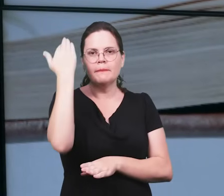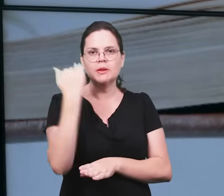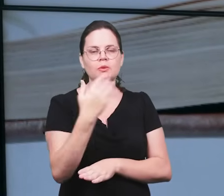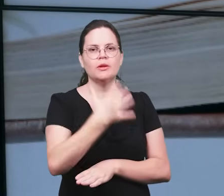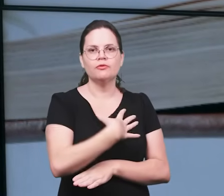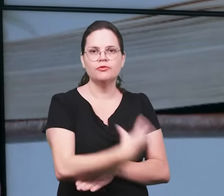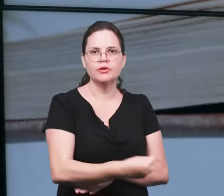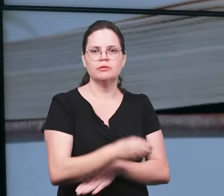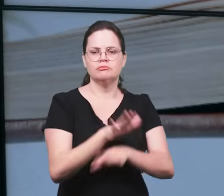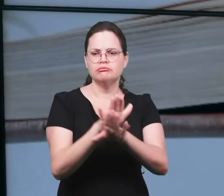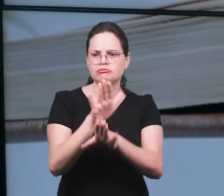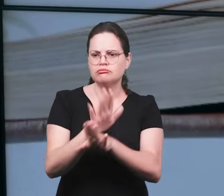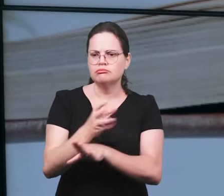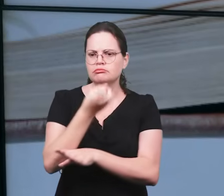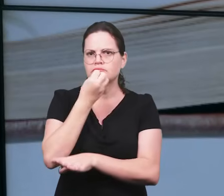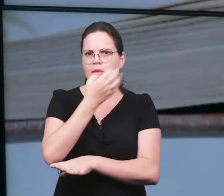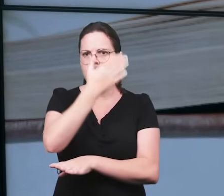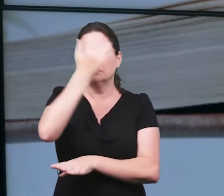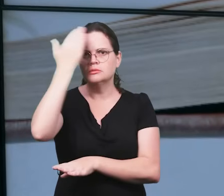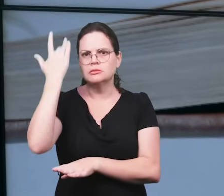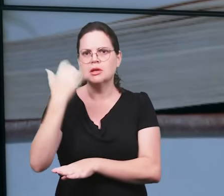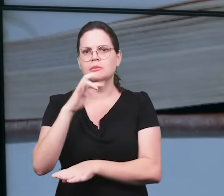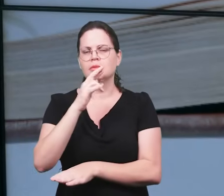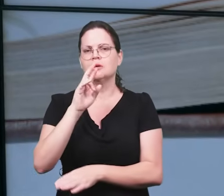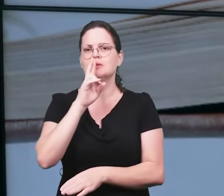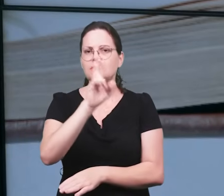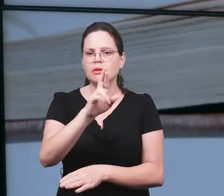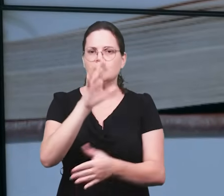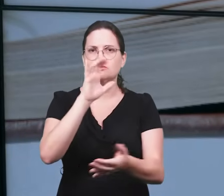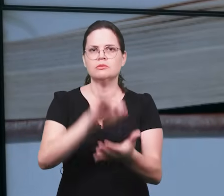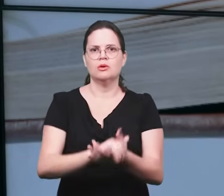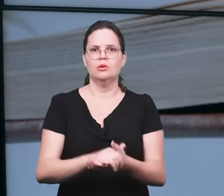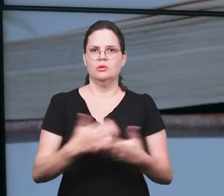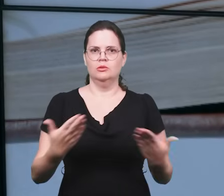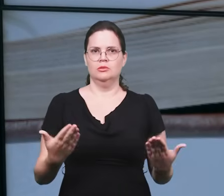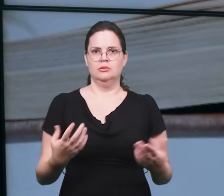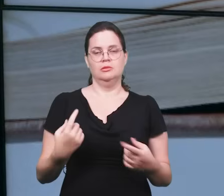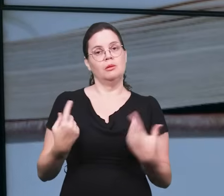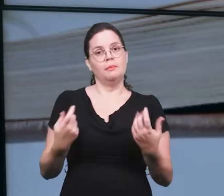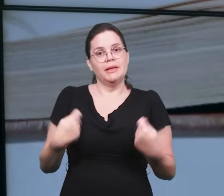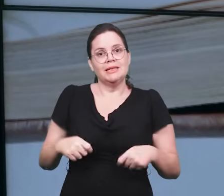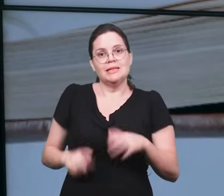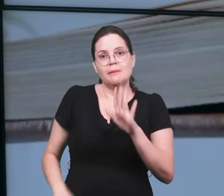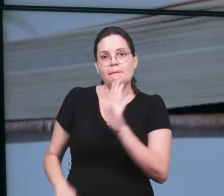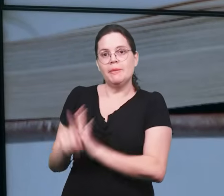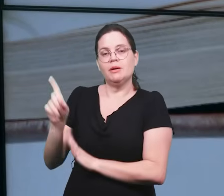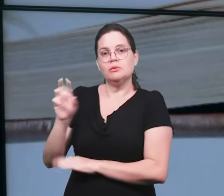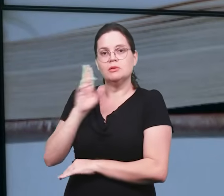filho. Você precisa dar uma resposta naquele momento. Consulta ao Senhor,